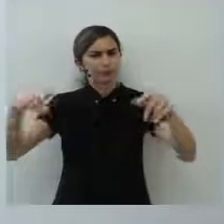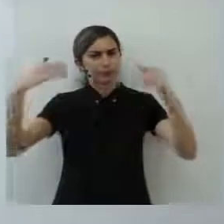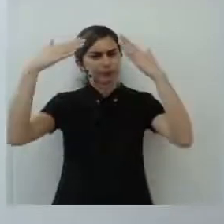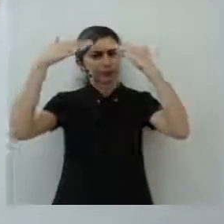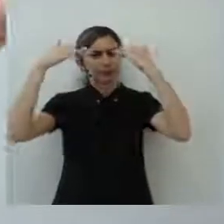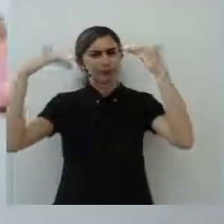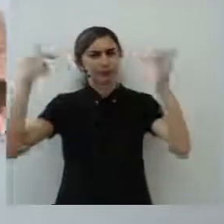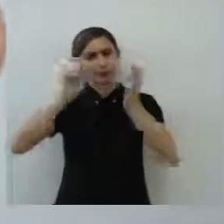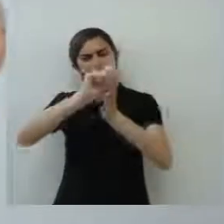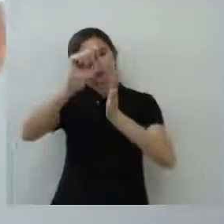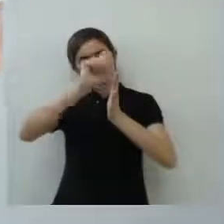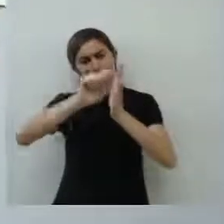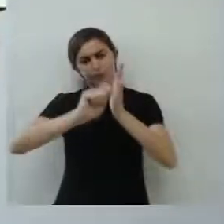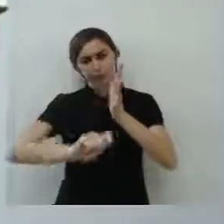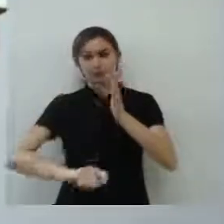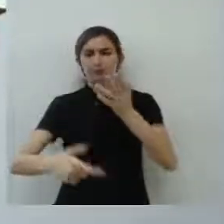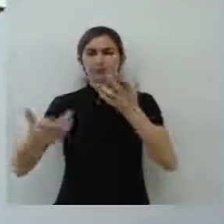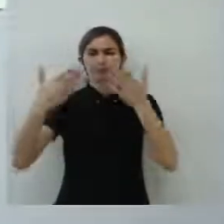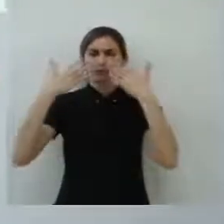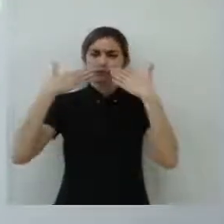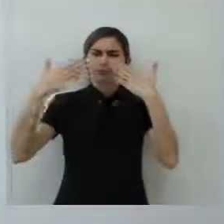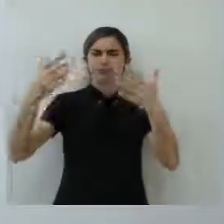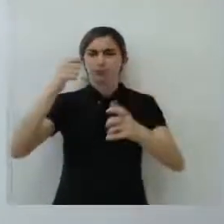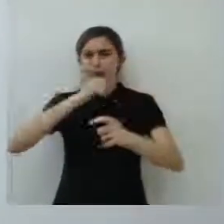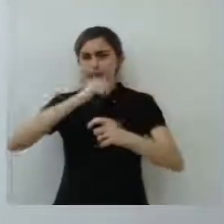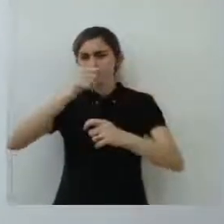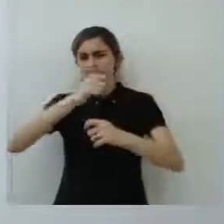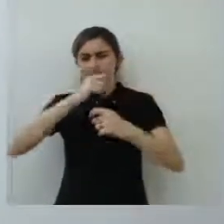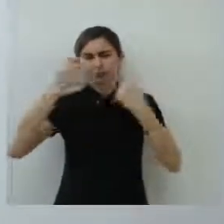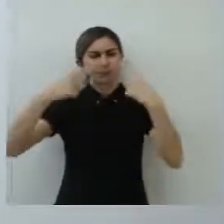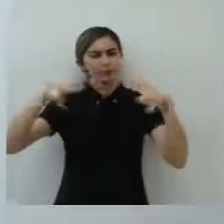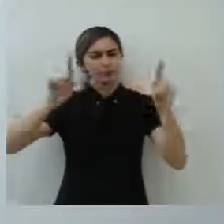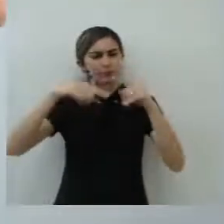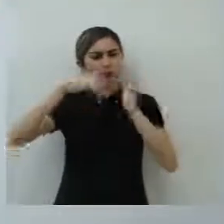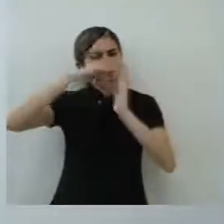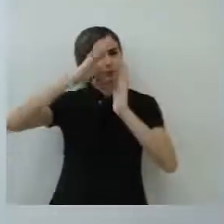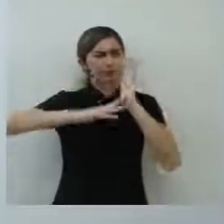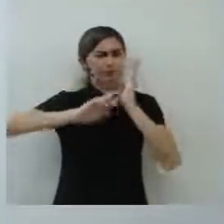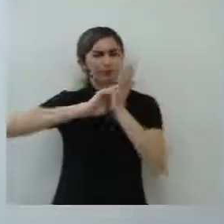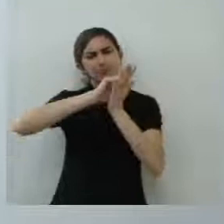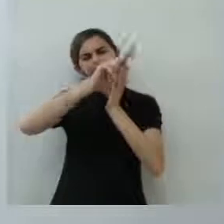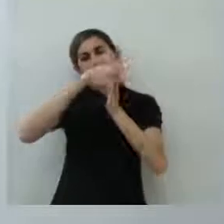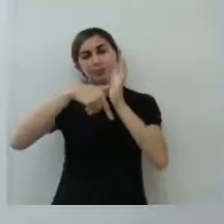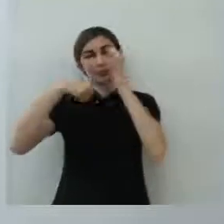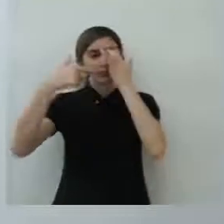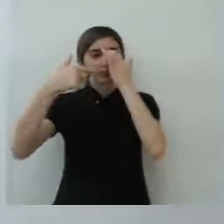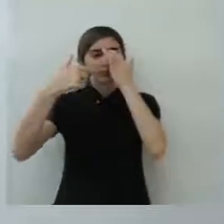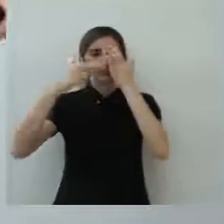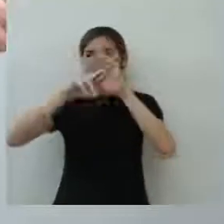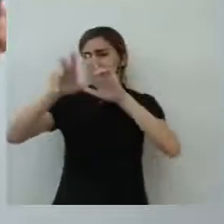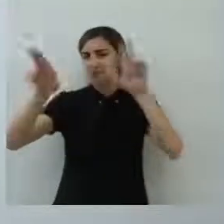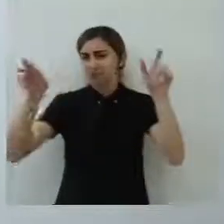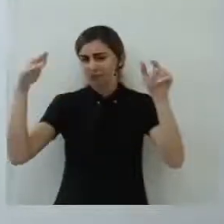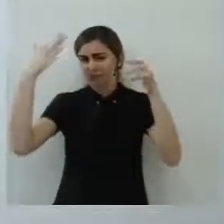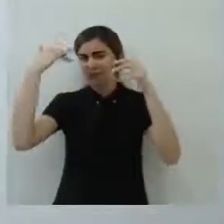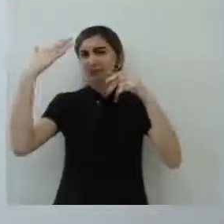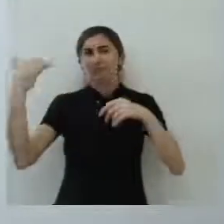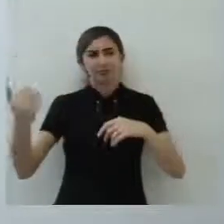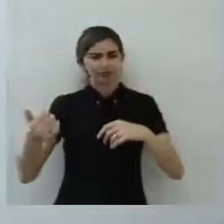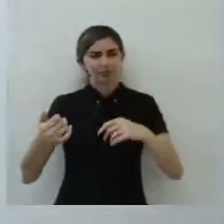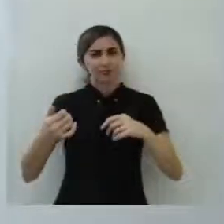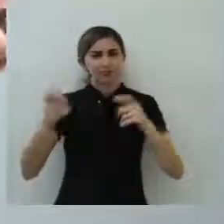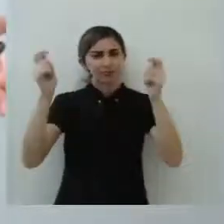em escritores, em apresentadores, músicos, pintores, enfim, é rico em celebridades do